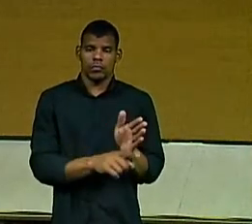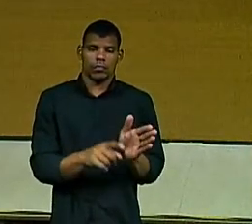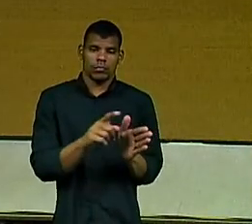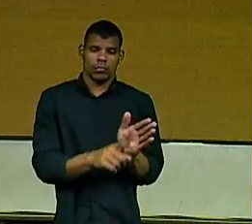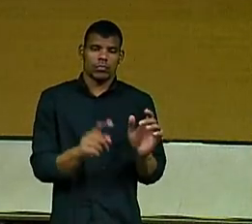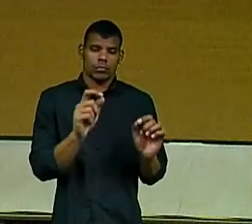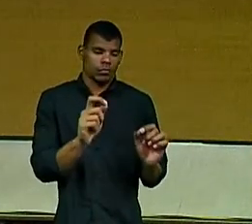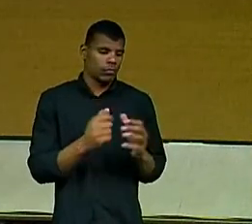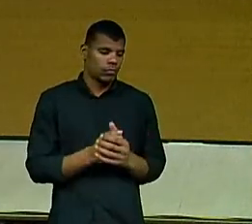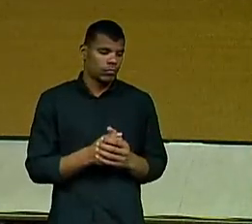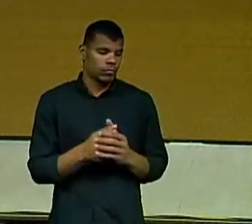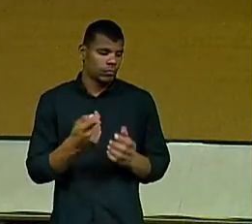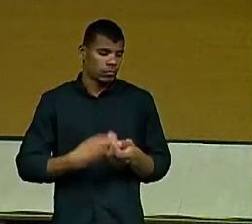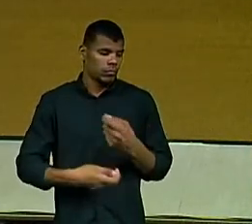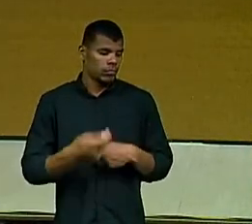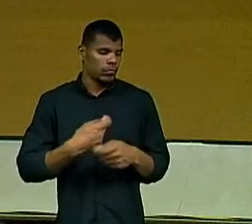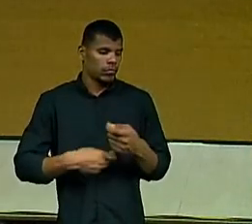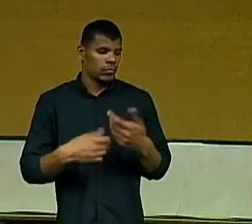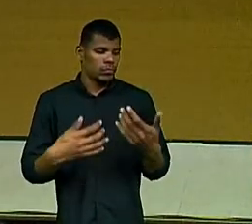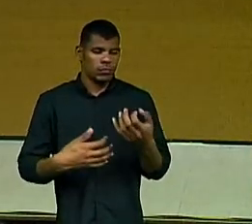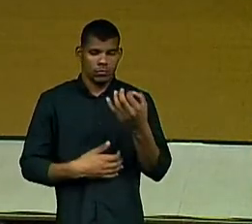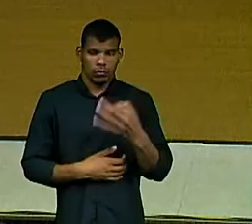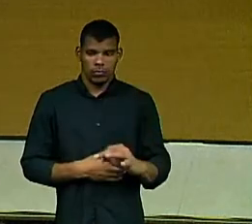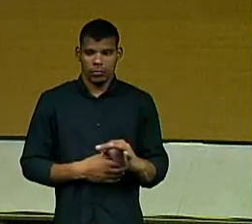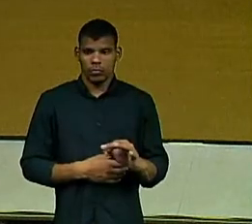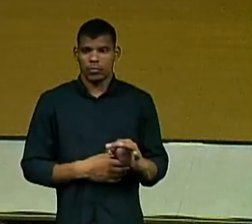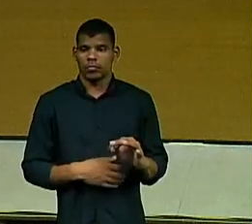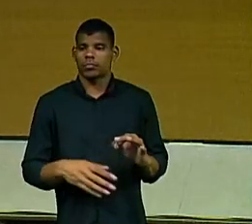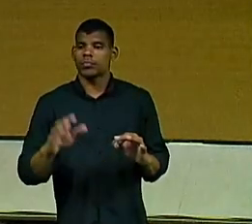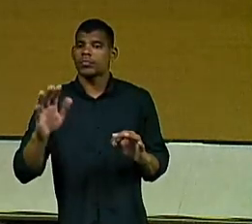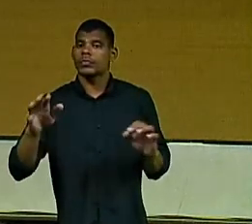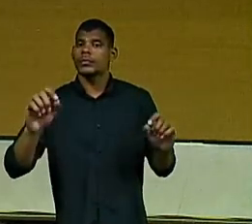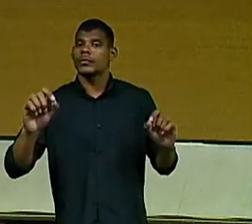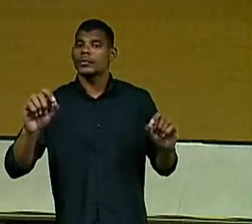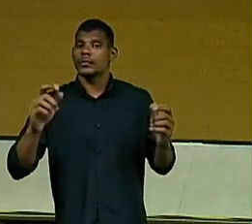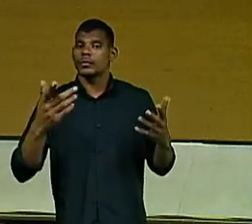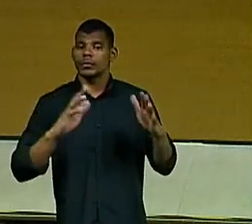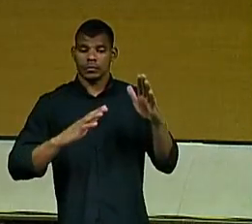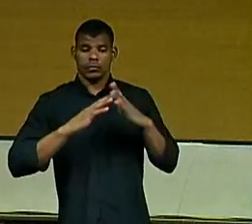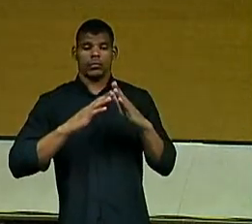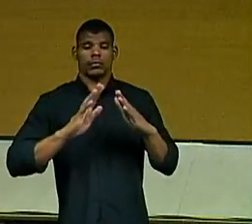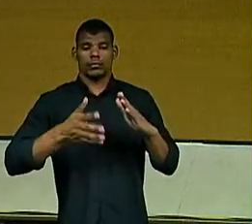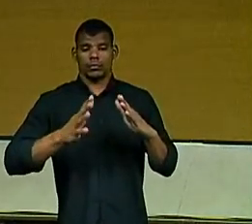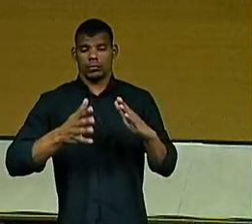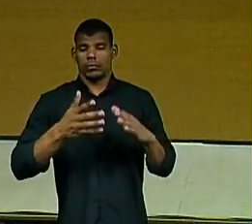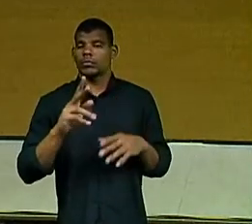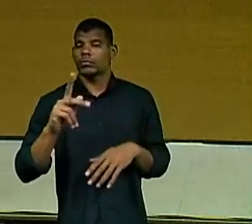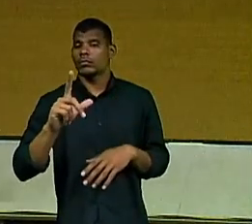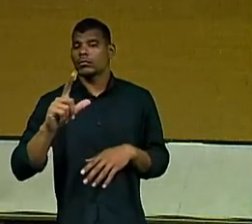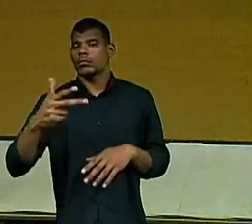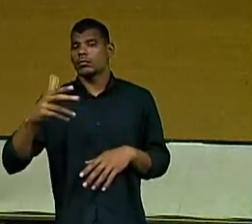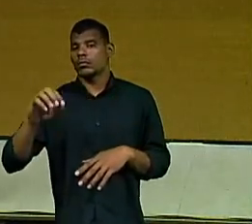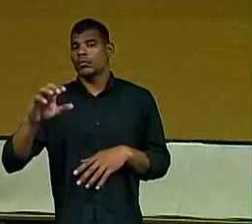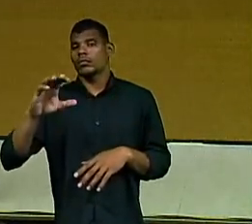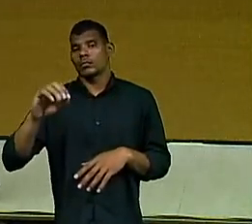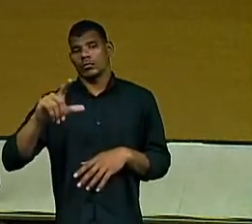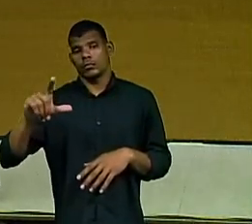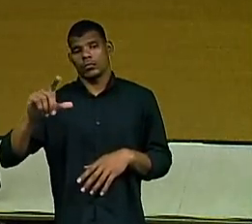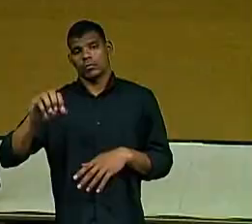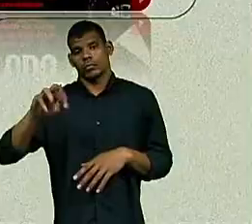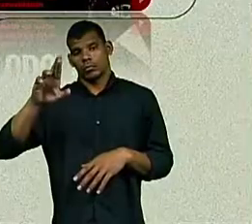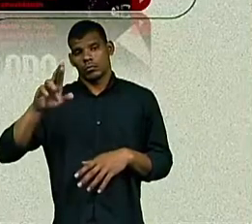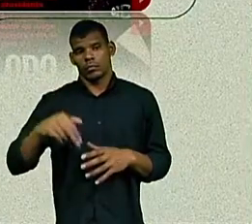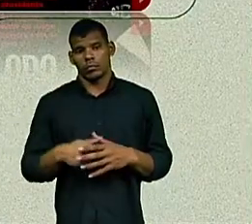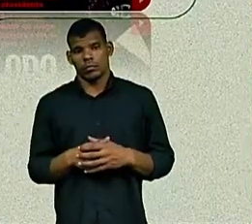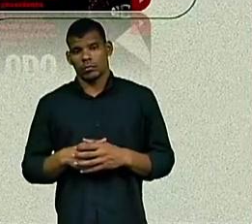a uma economia que já tá é estrangulada né então o plano Collor pessoal ele também não